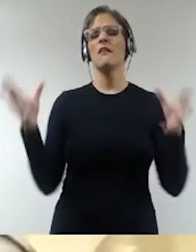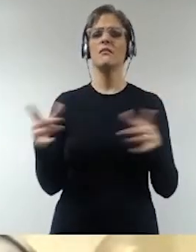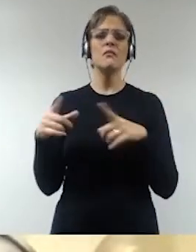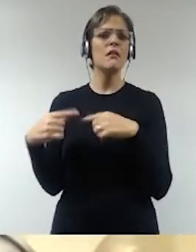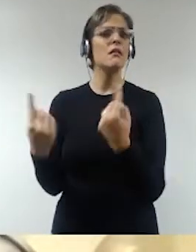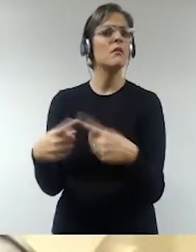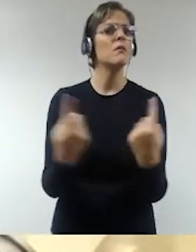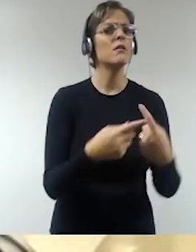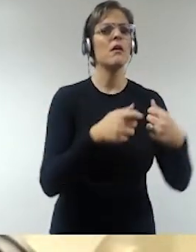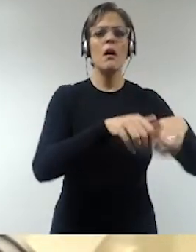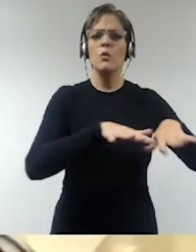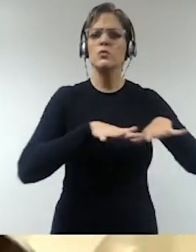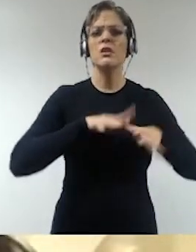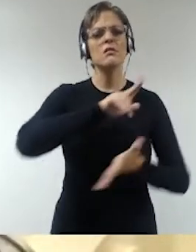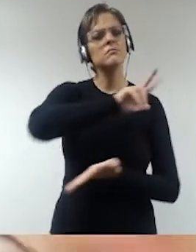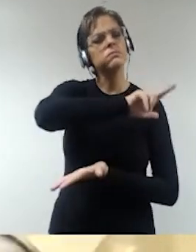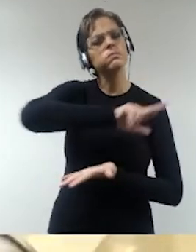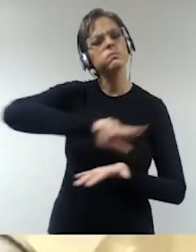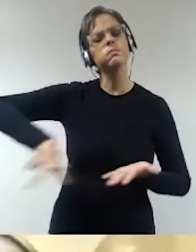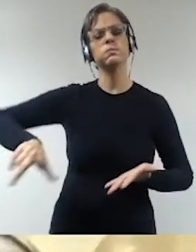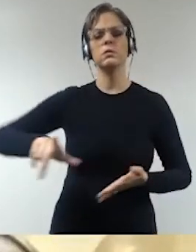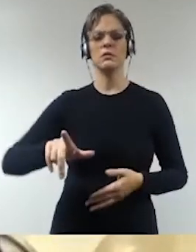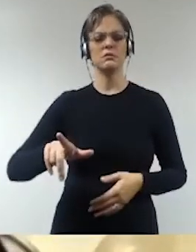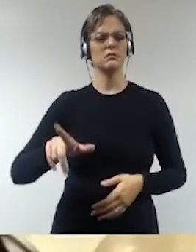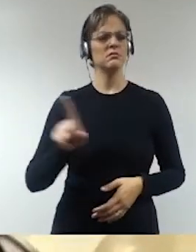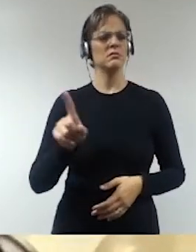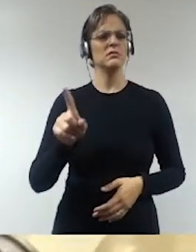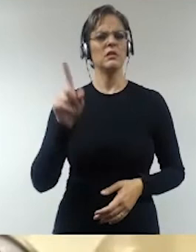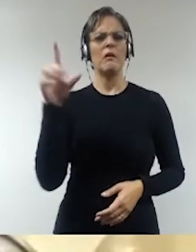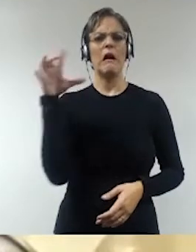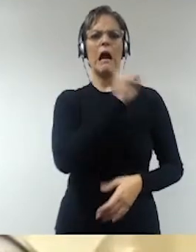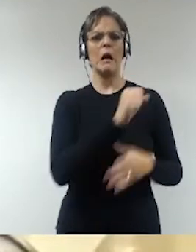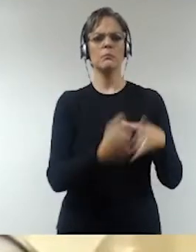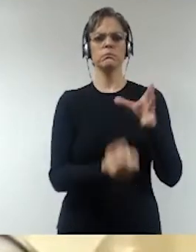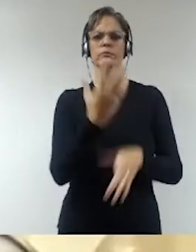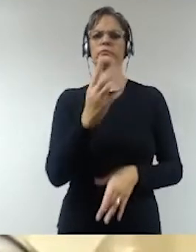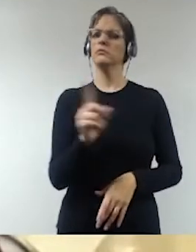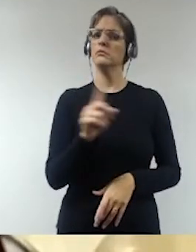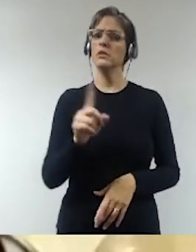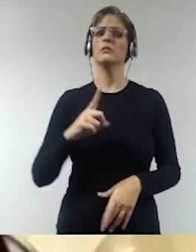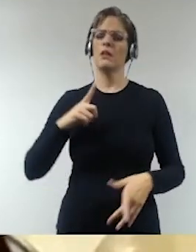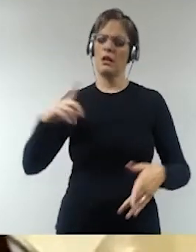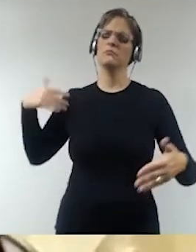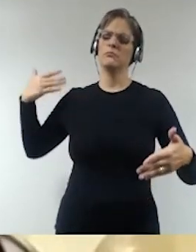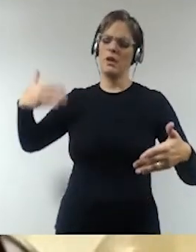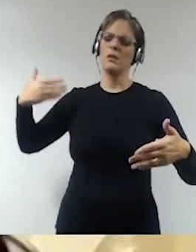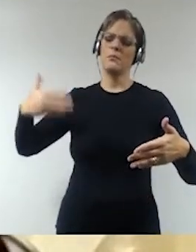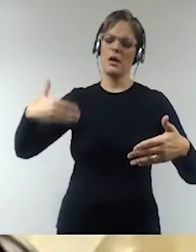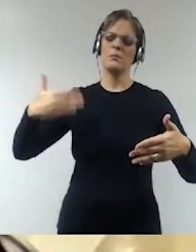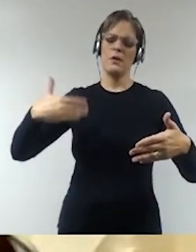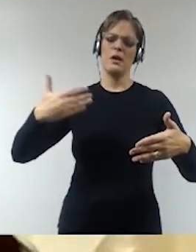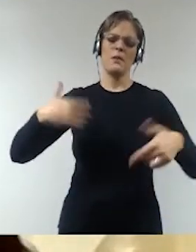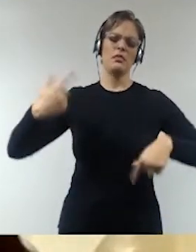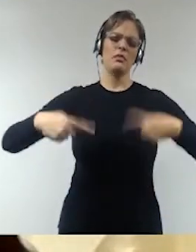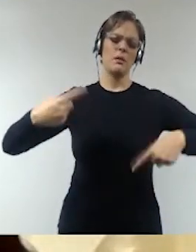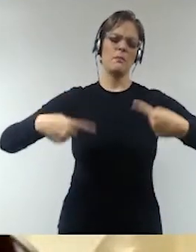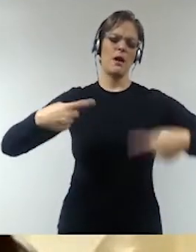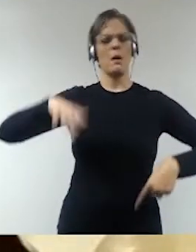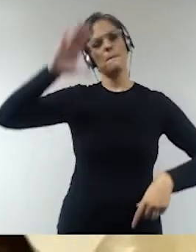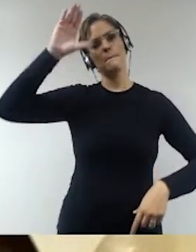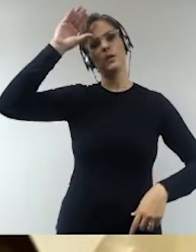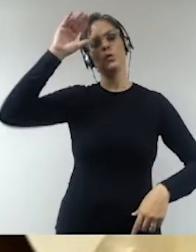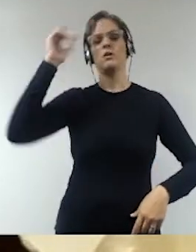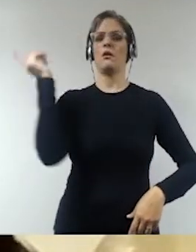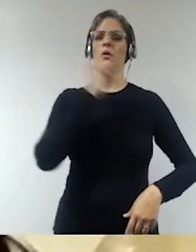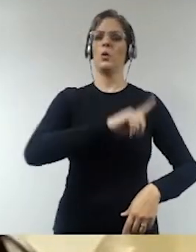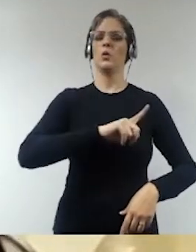audiências públicas, não foi algo que surgiu do nada, ou seja, ela foi fruto de uma maturidade, né, de um debate, de uma busca